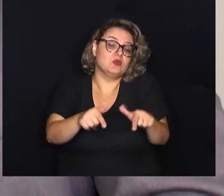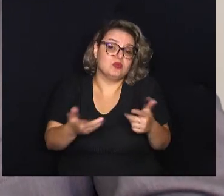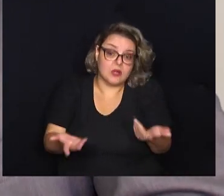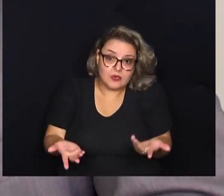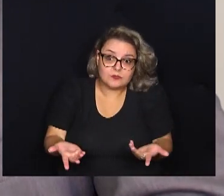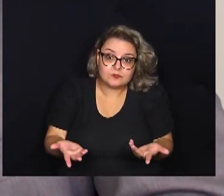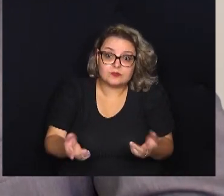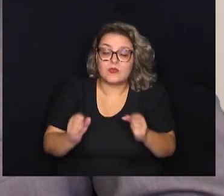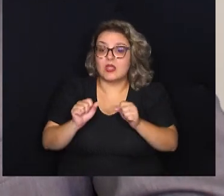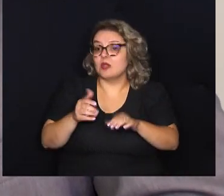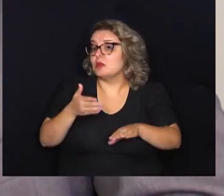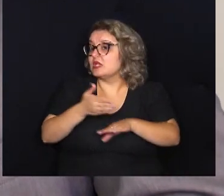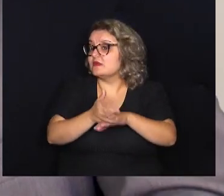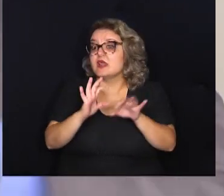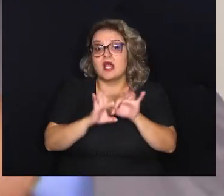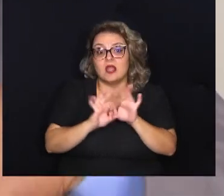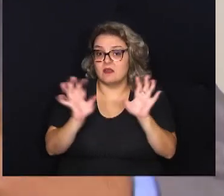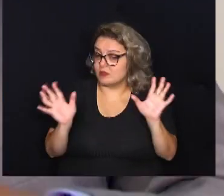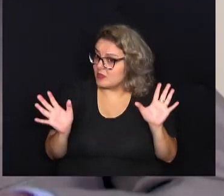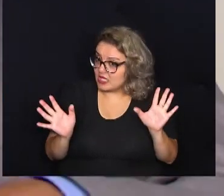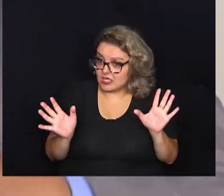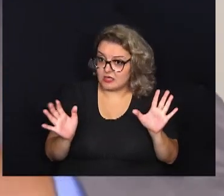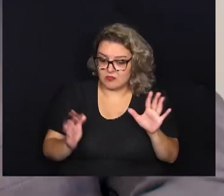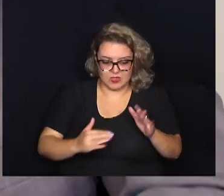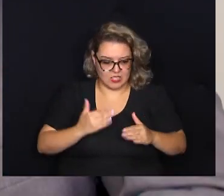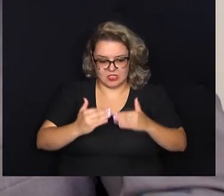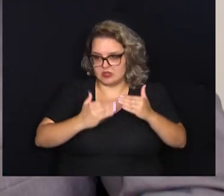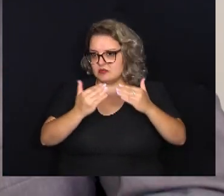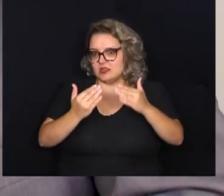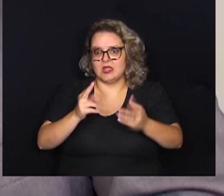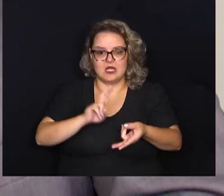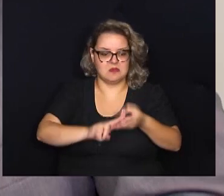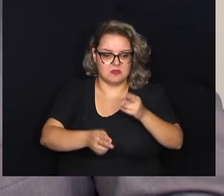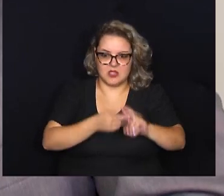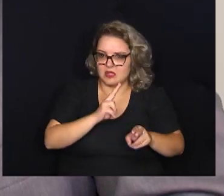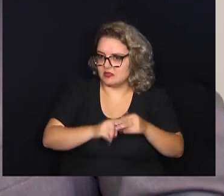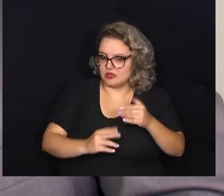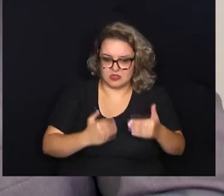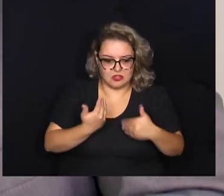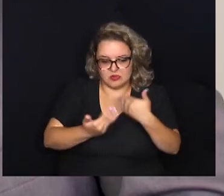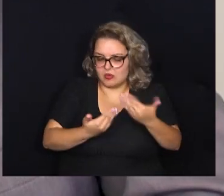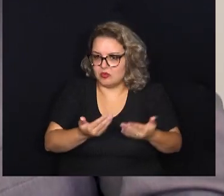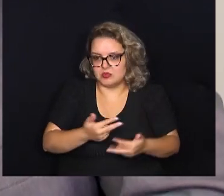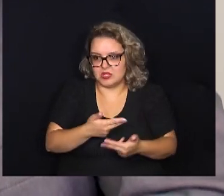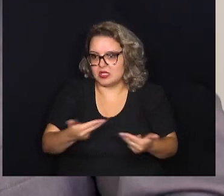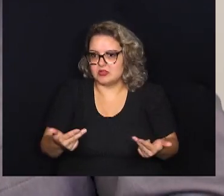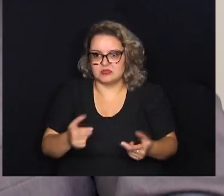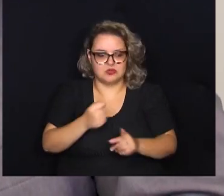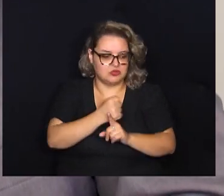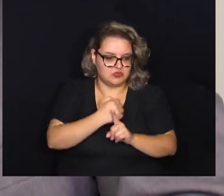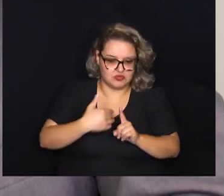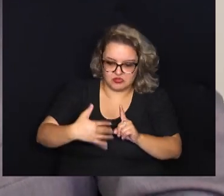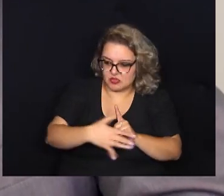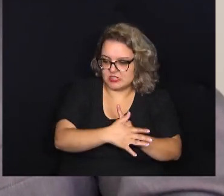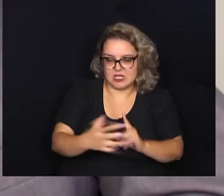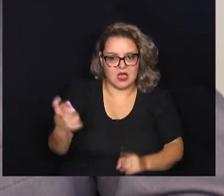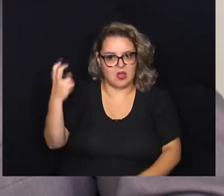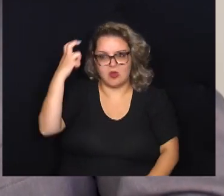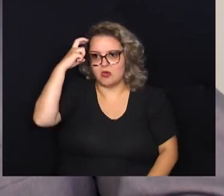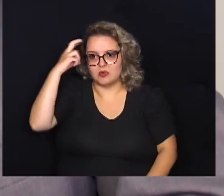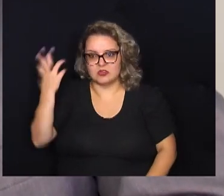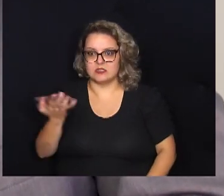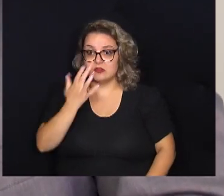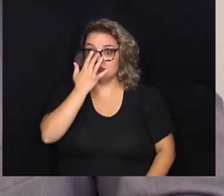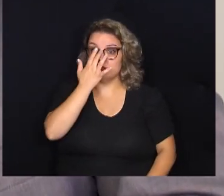eu pudesse desenvolver as minhas habilidades, tanto sociais quanto culturais. Aí